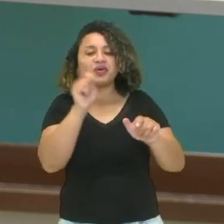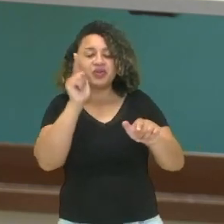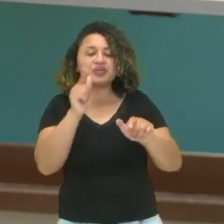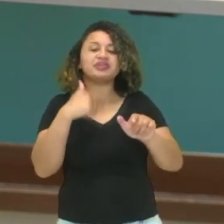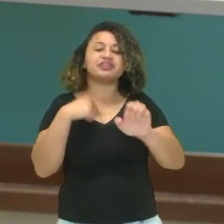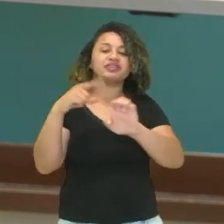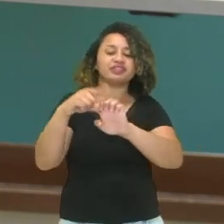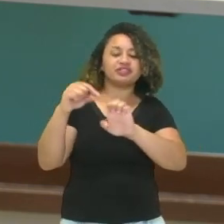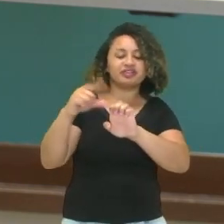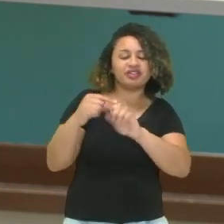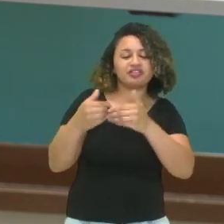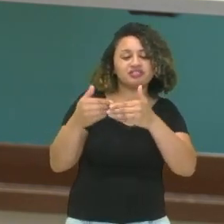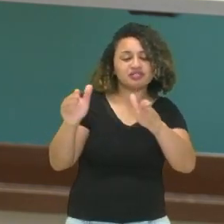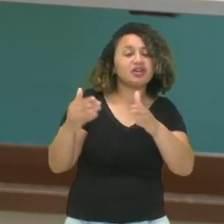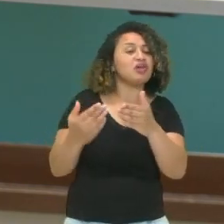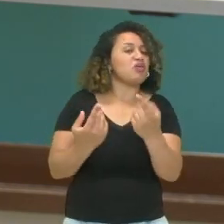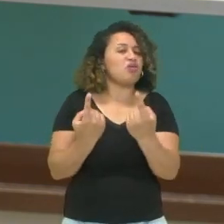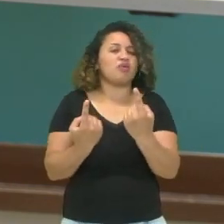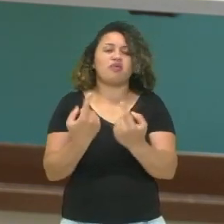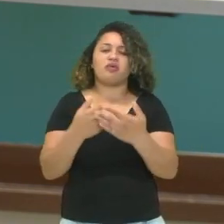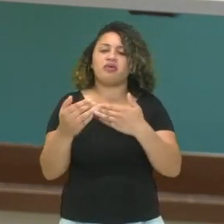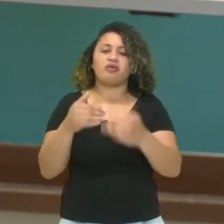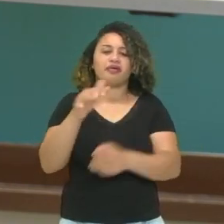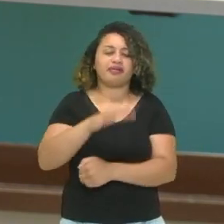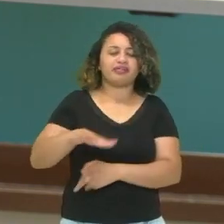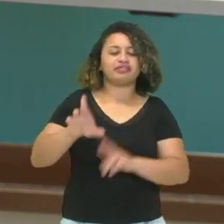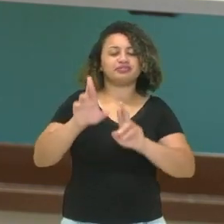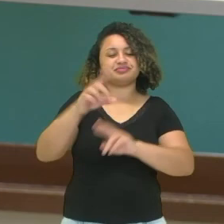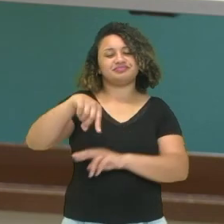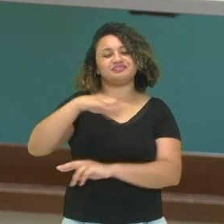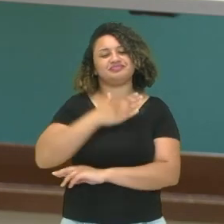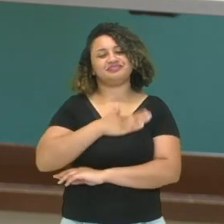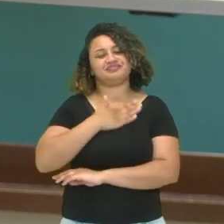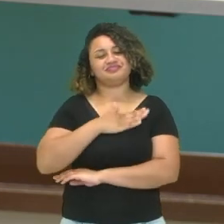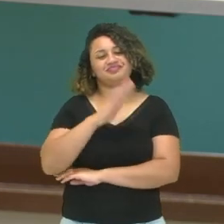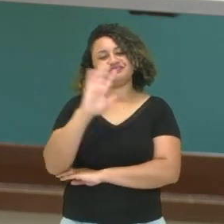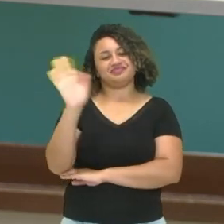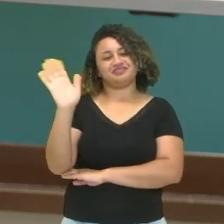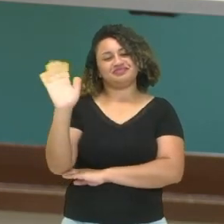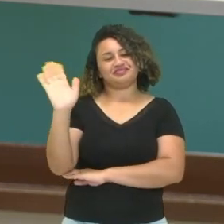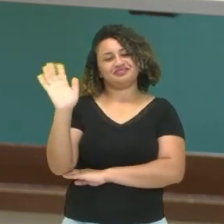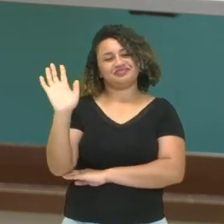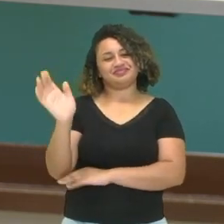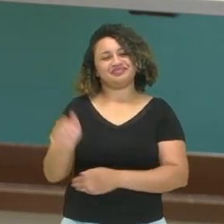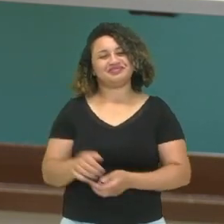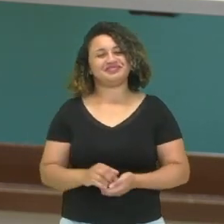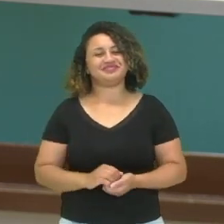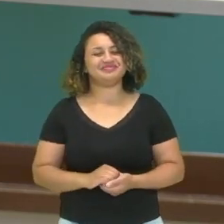empreender qualquer que seja a área. Espero que vocês tenham gostado e até breve, pessoal.